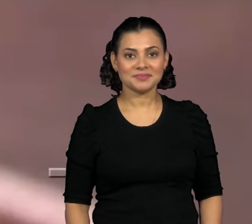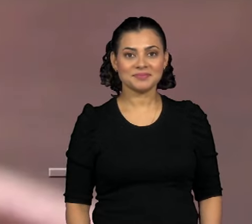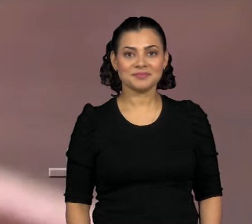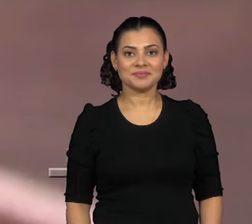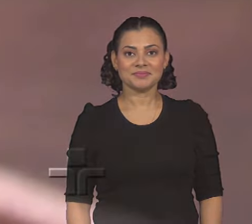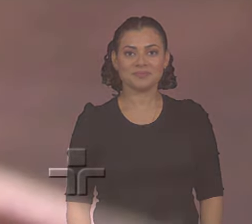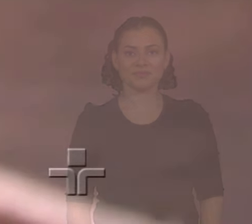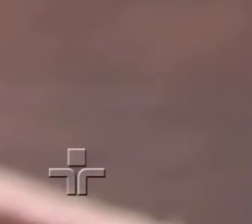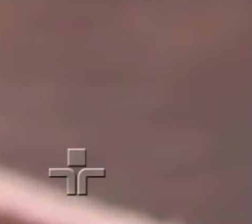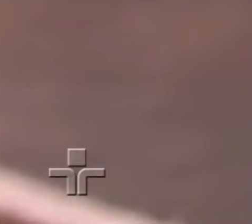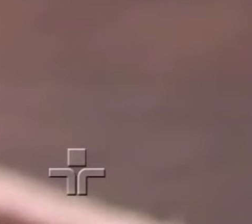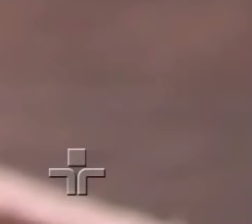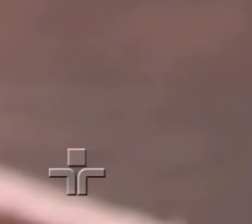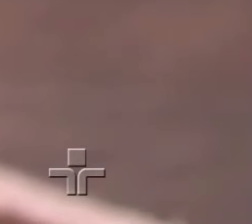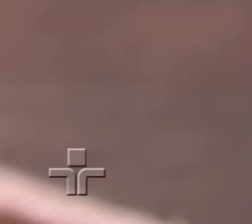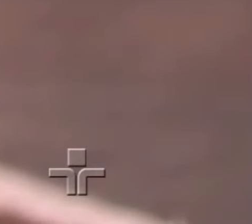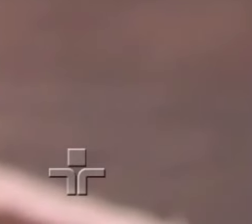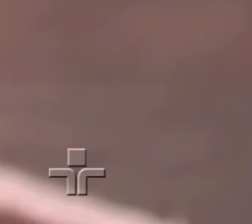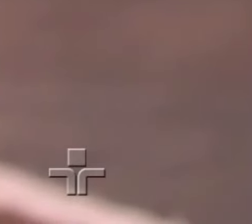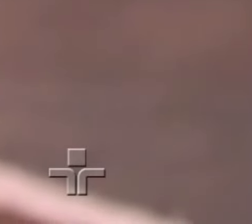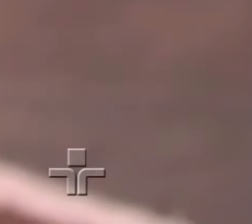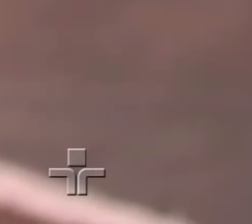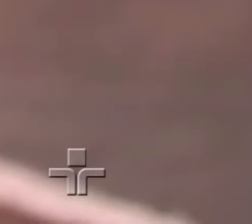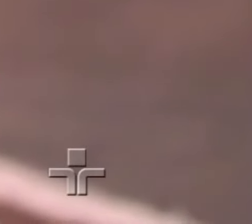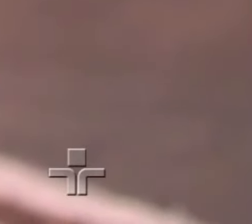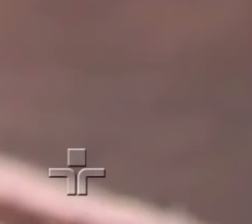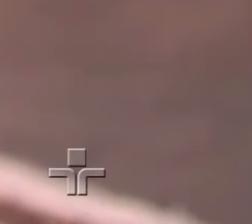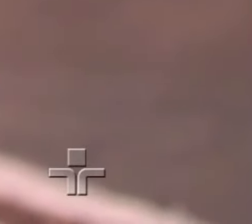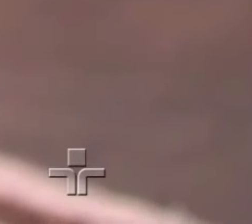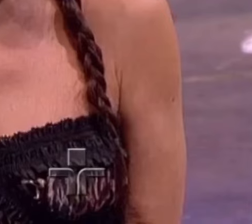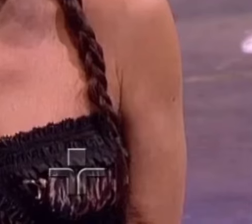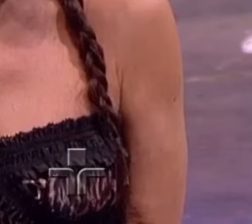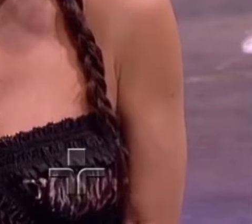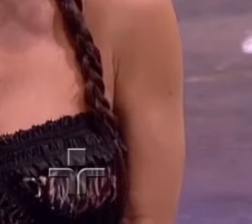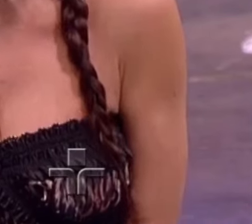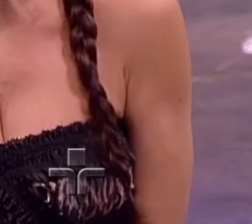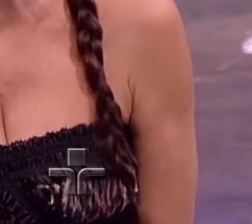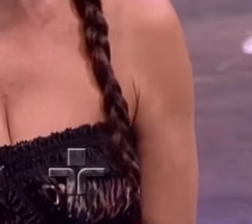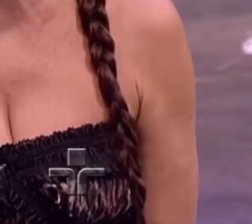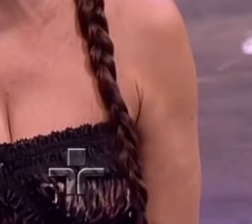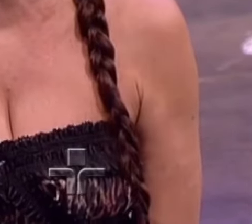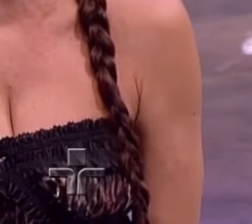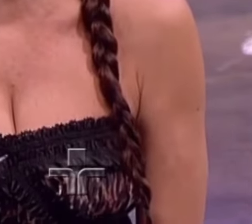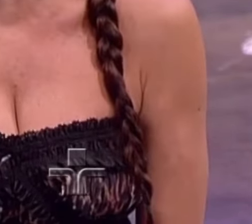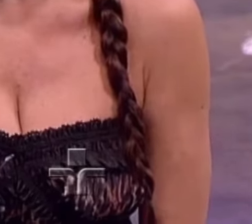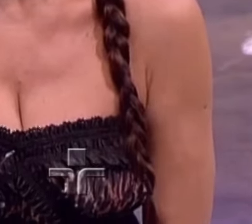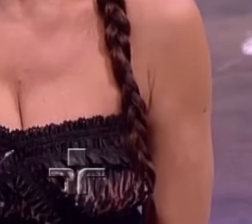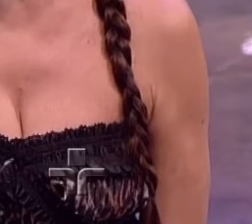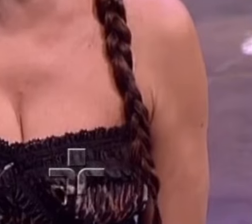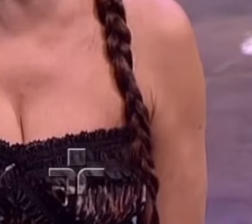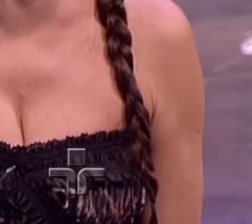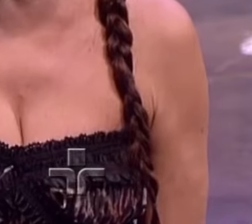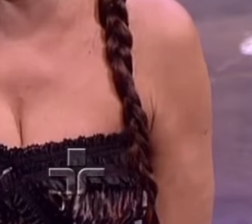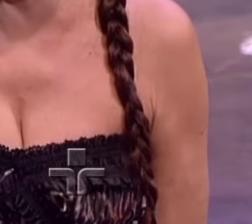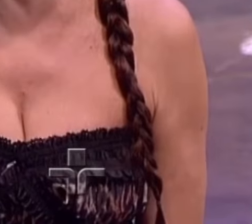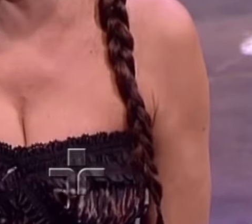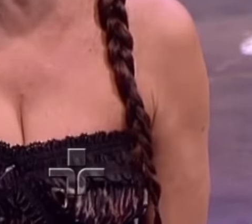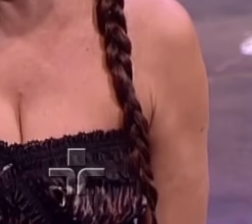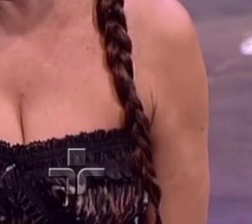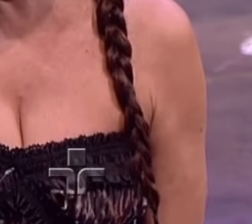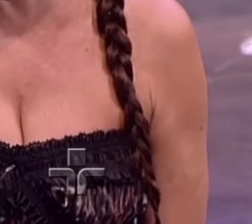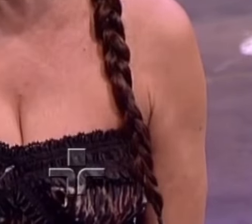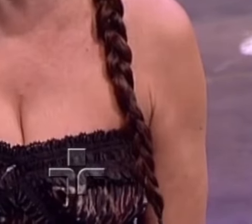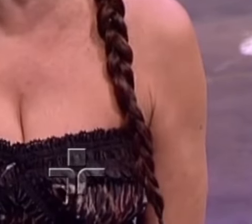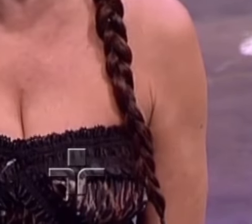tão difícil ficar sem você. Teu amor é